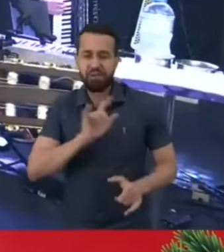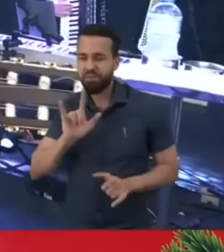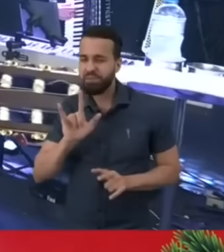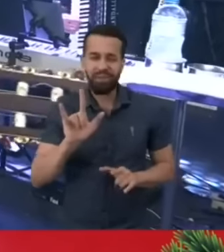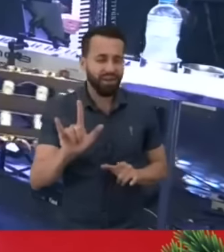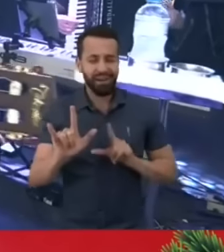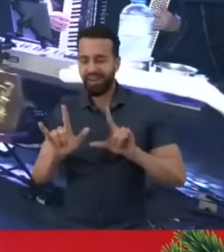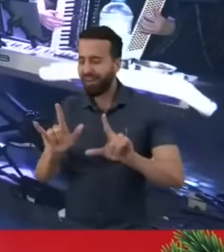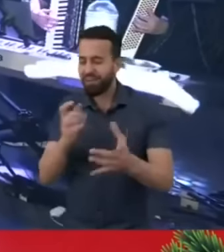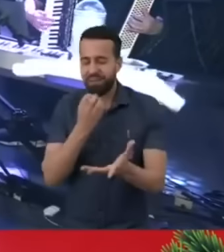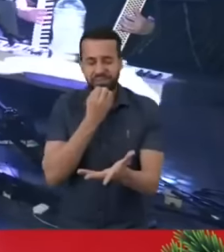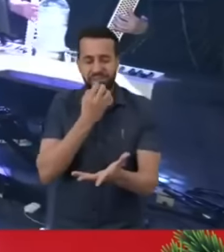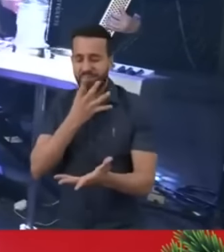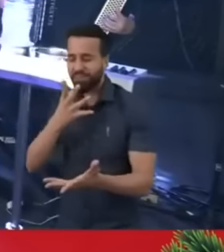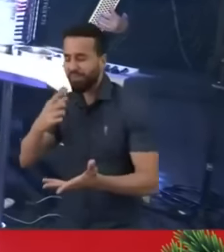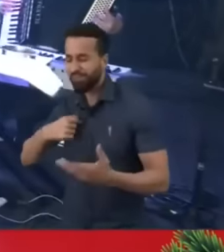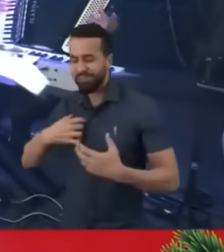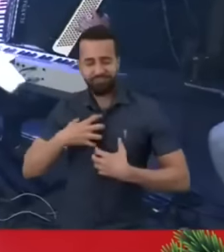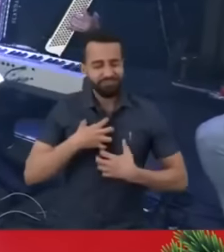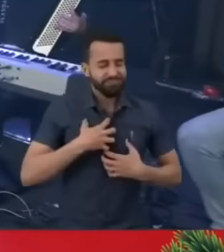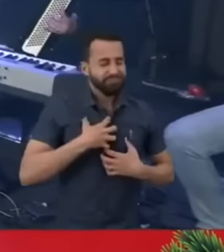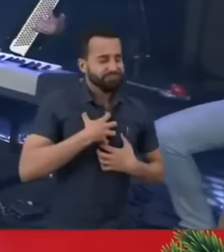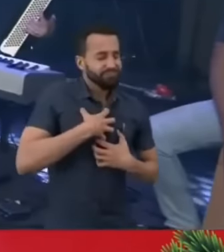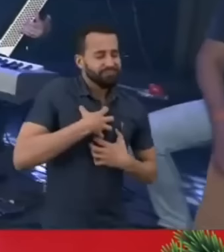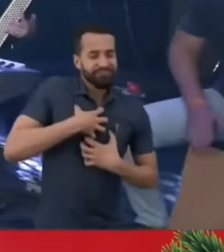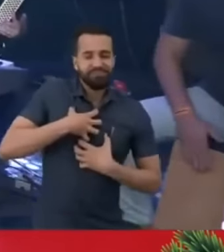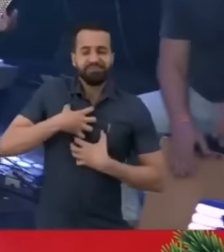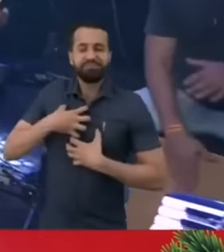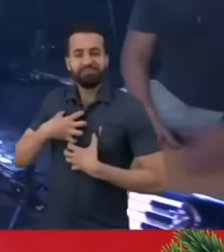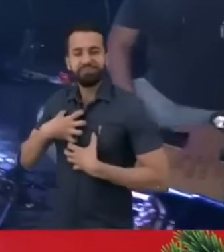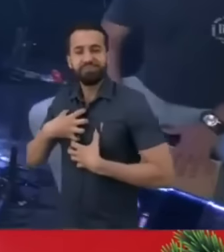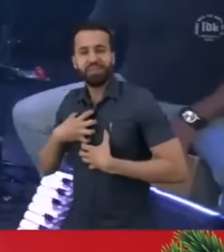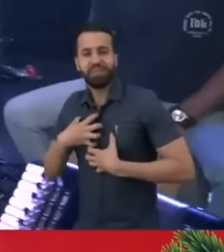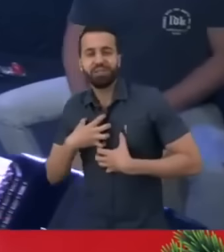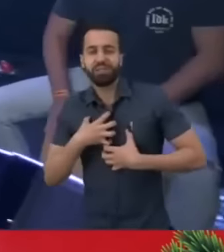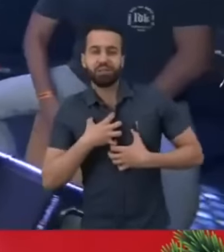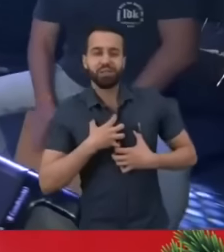apaga qual que é maga.